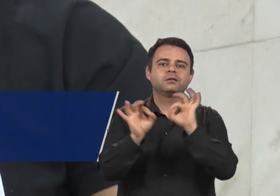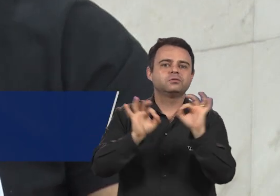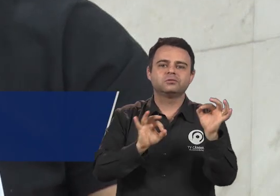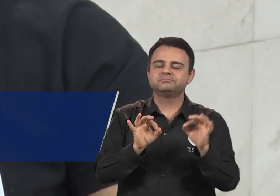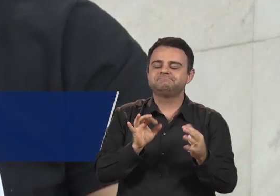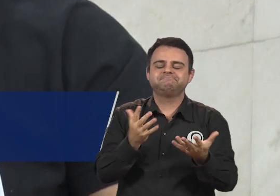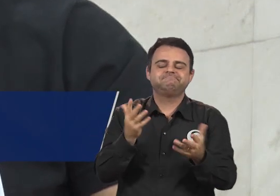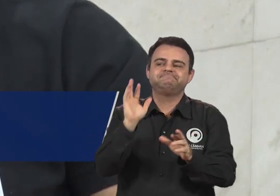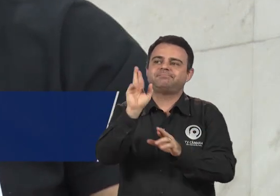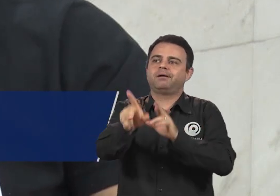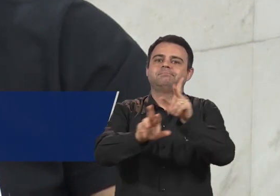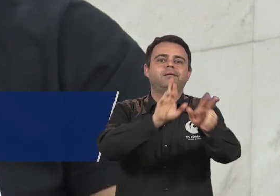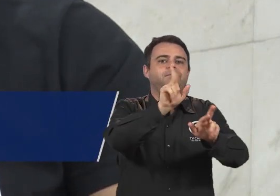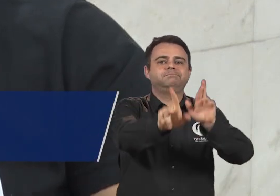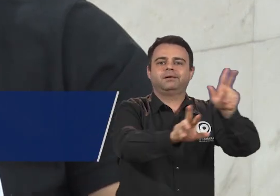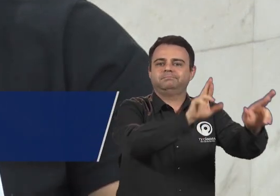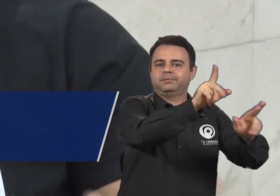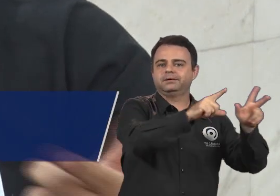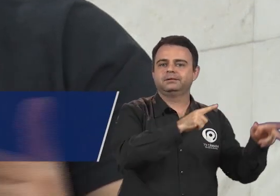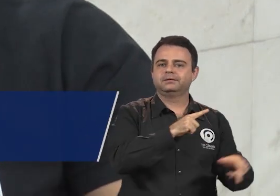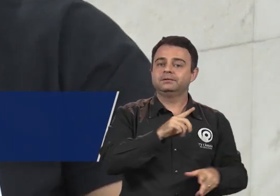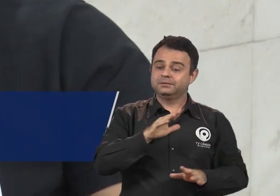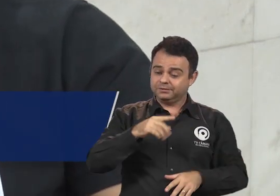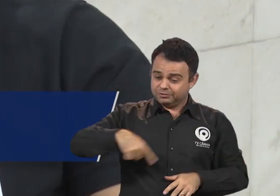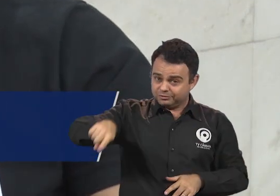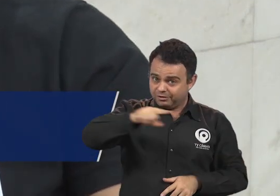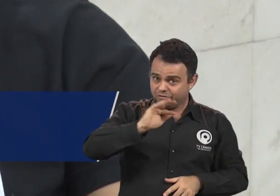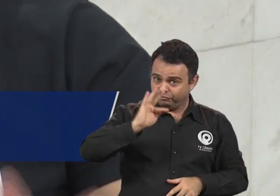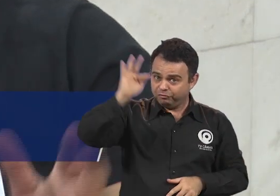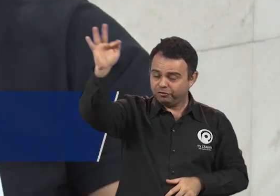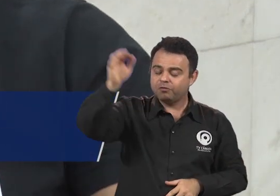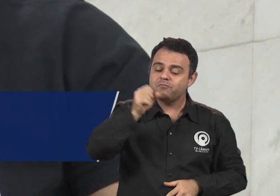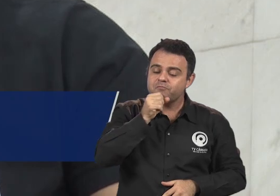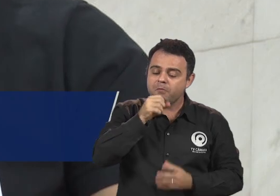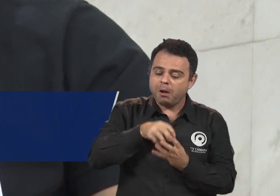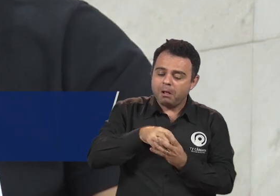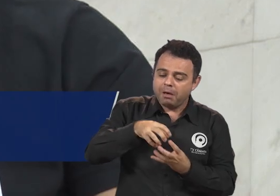mesmos. A gente passa, nós vamos envelhecer, um dia nós vamos passar, e